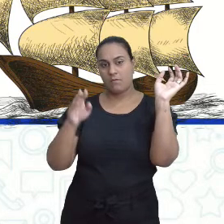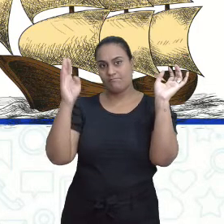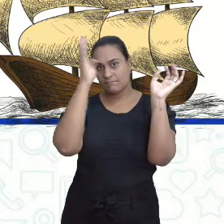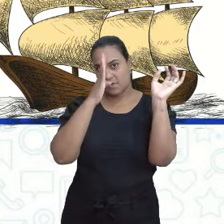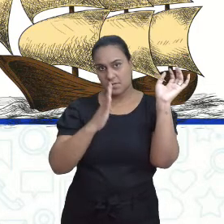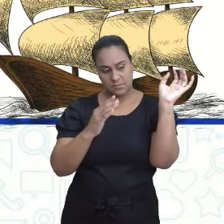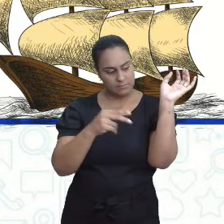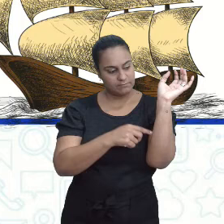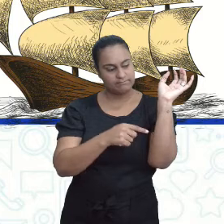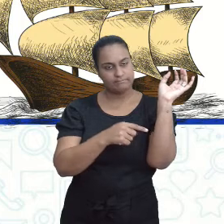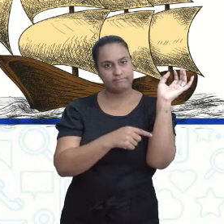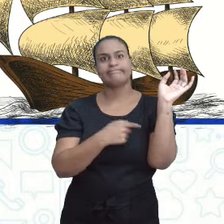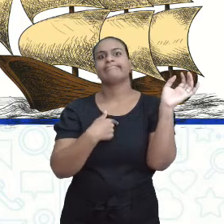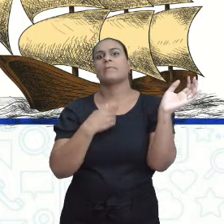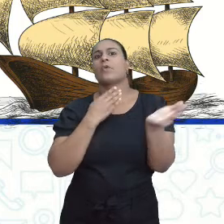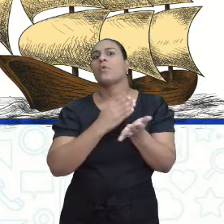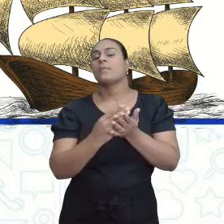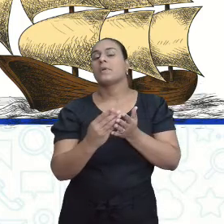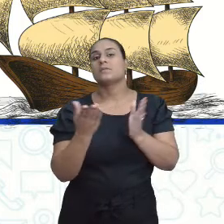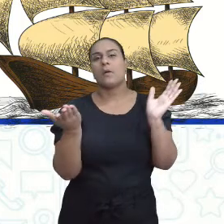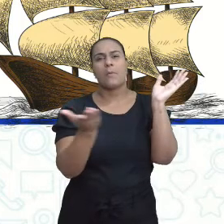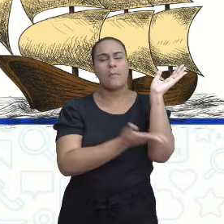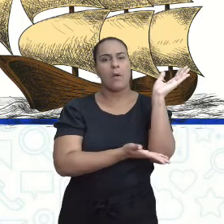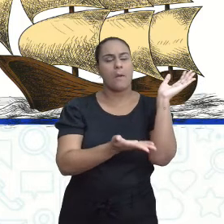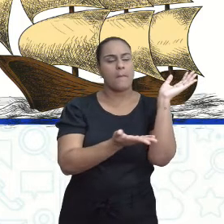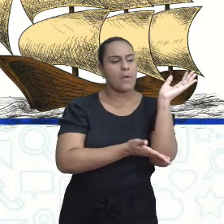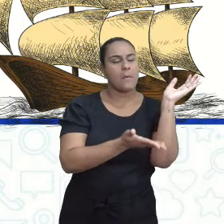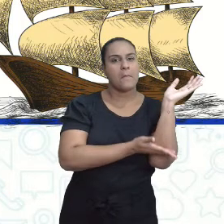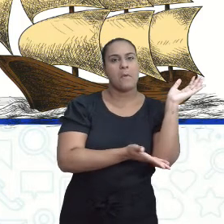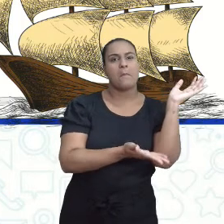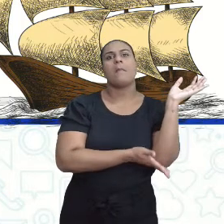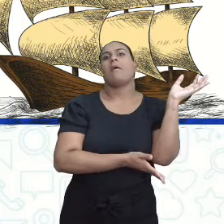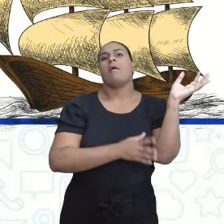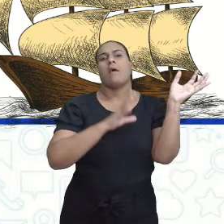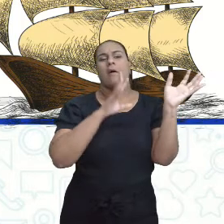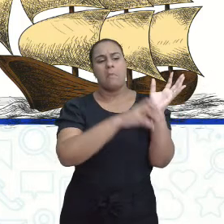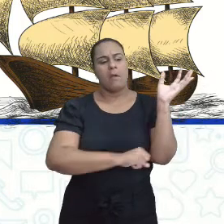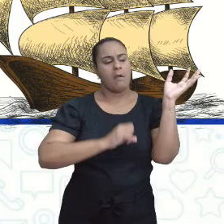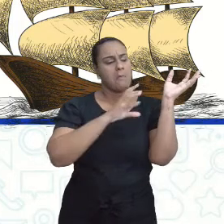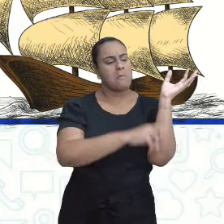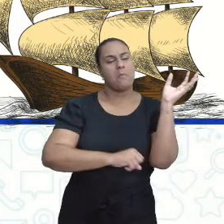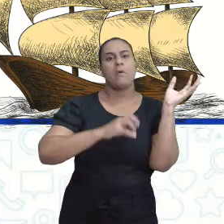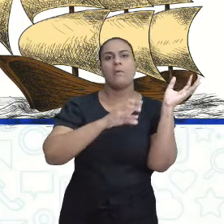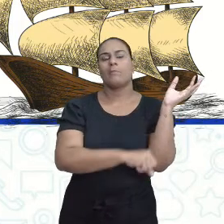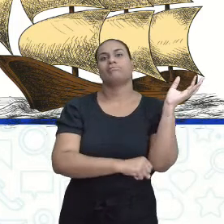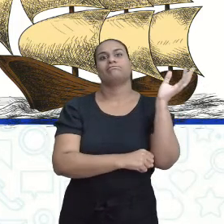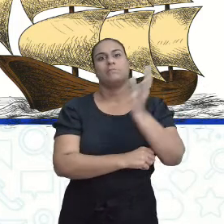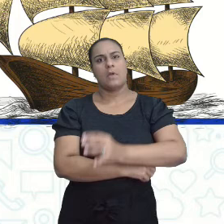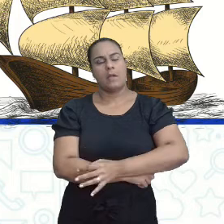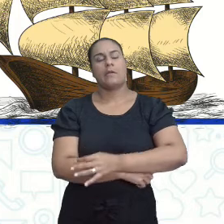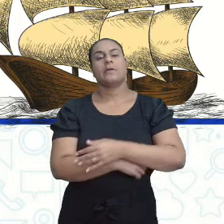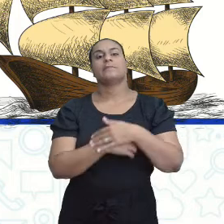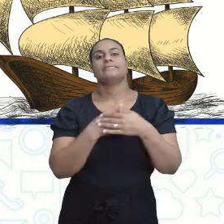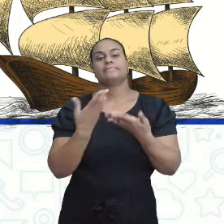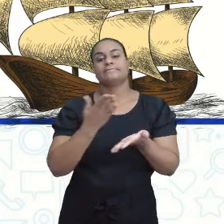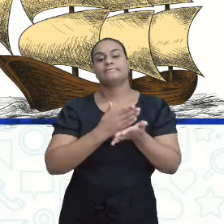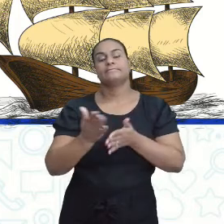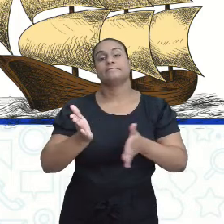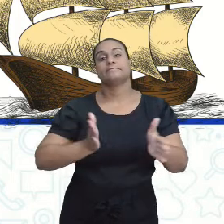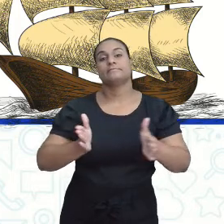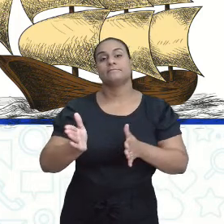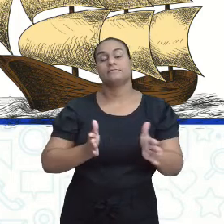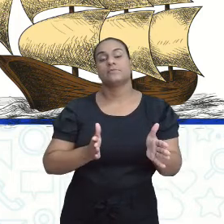ter explorações desses recursos, né, naturais, e aí começou o processo